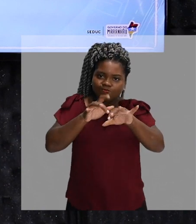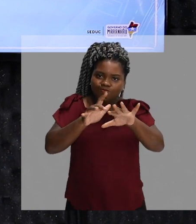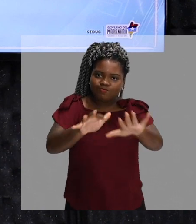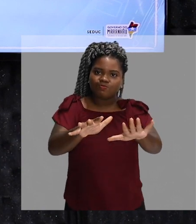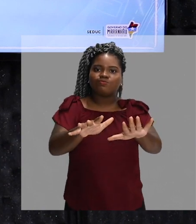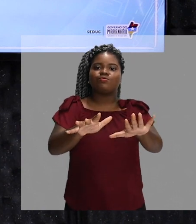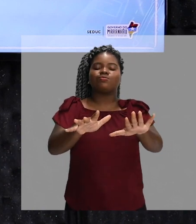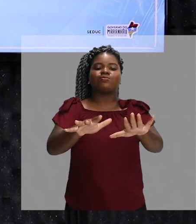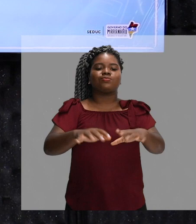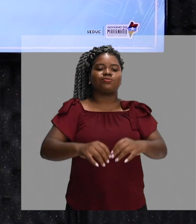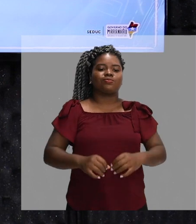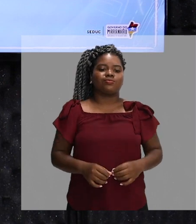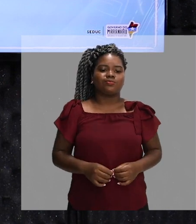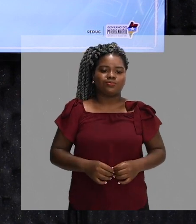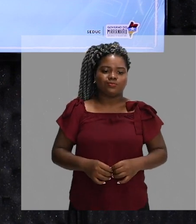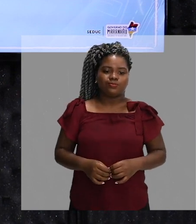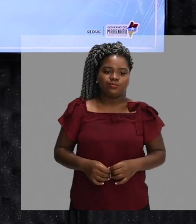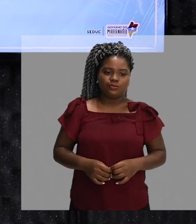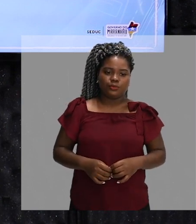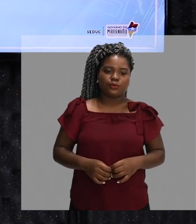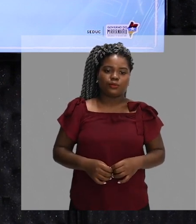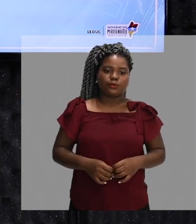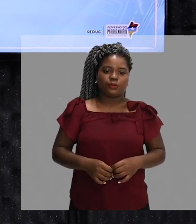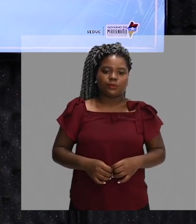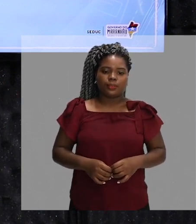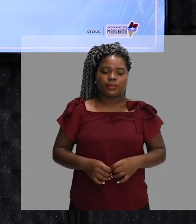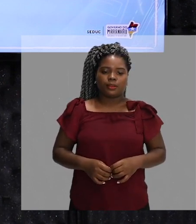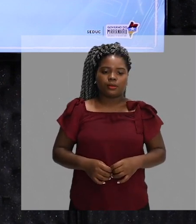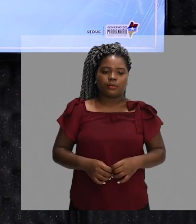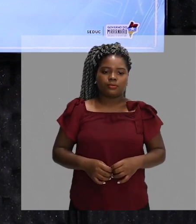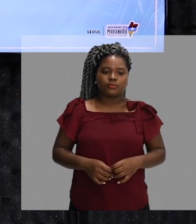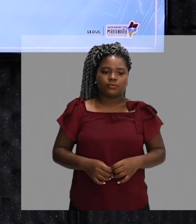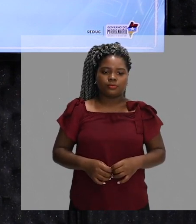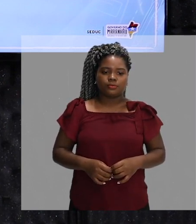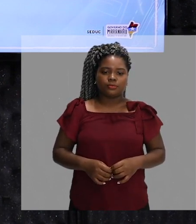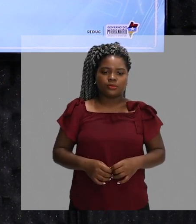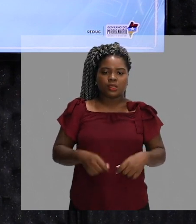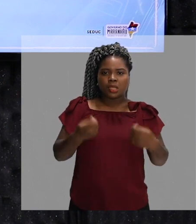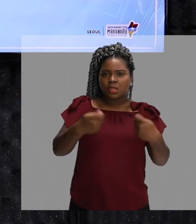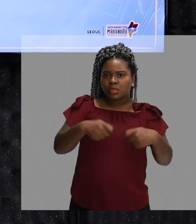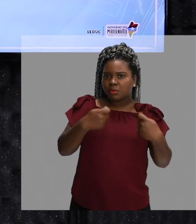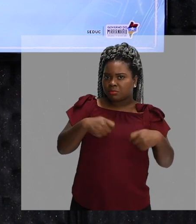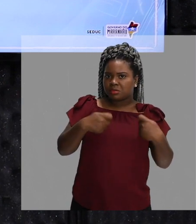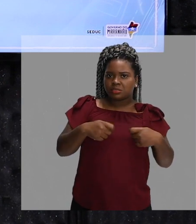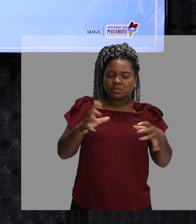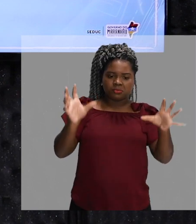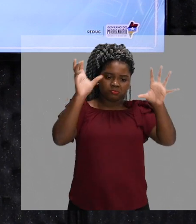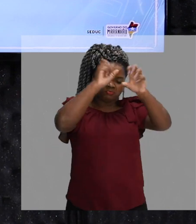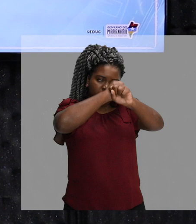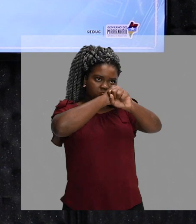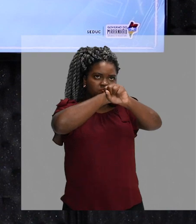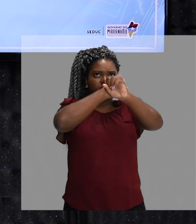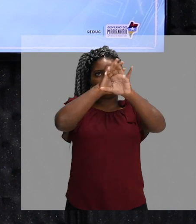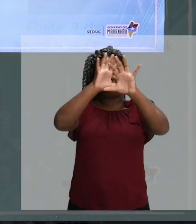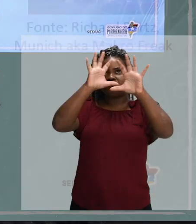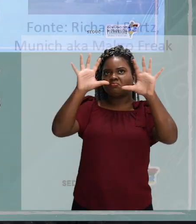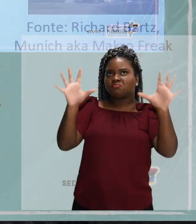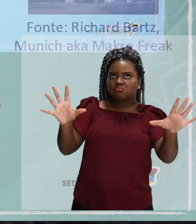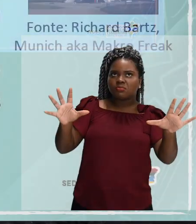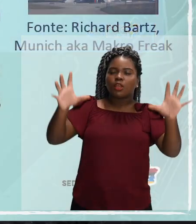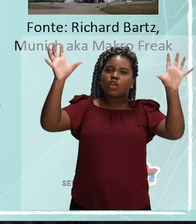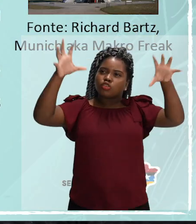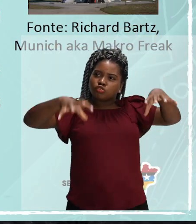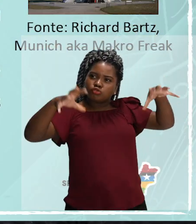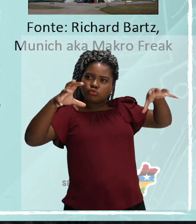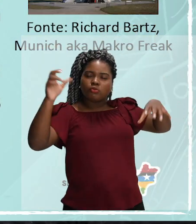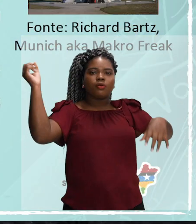emitiram. Então, ele dispensa a necessidade de ter um tempo claro, sem nuvens ou sobre áreas de florestas. O controle do